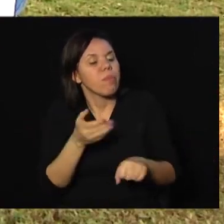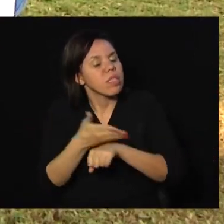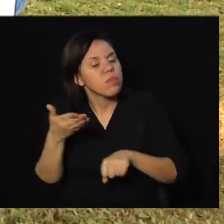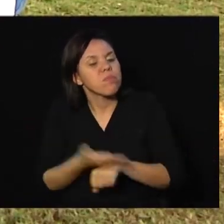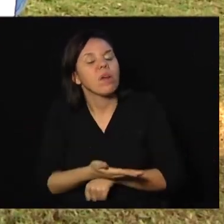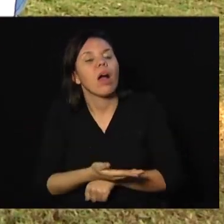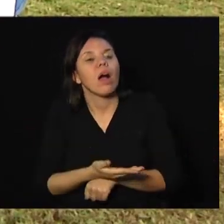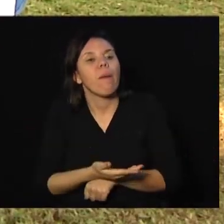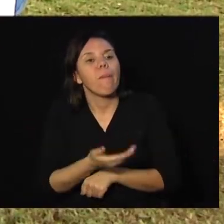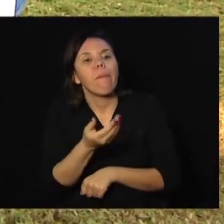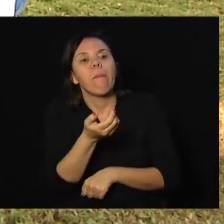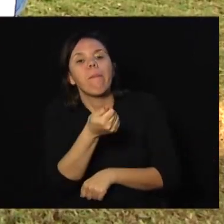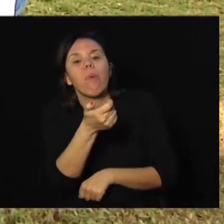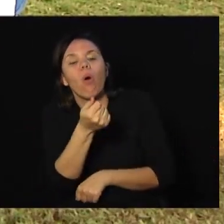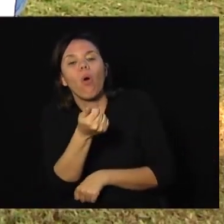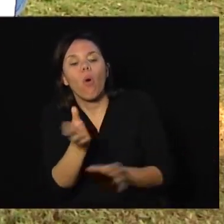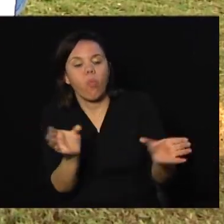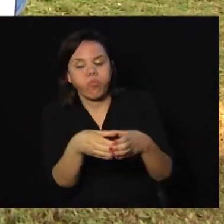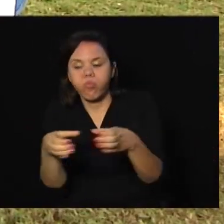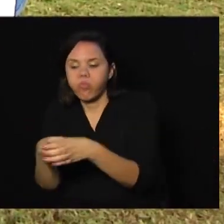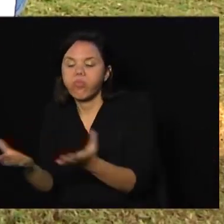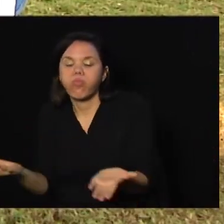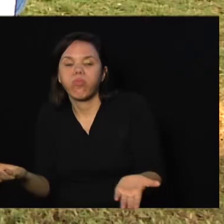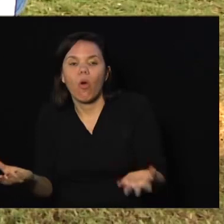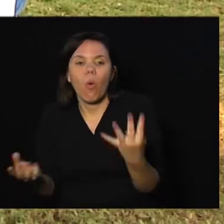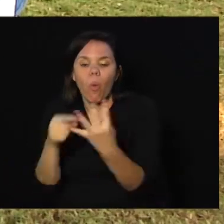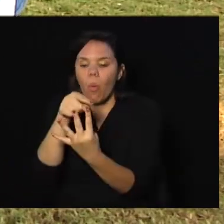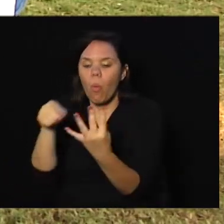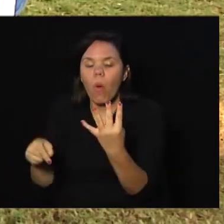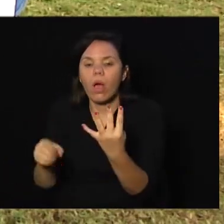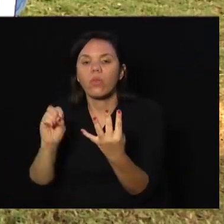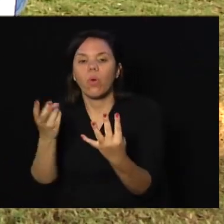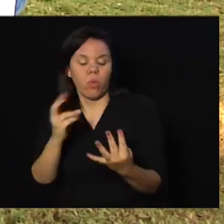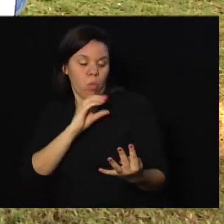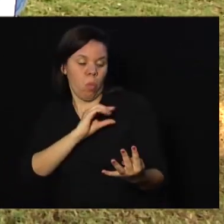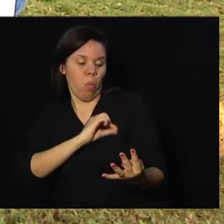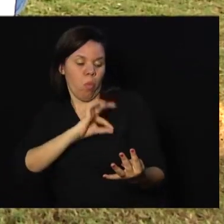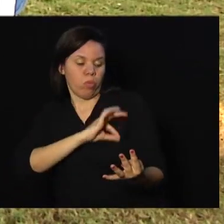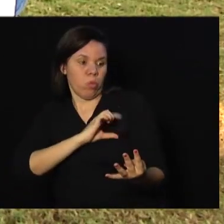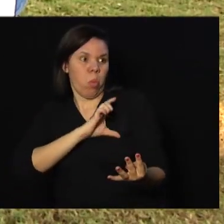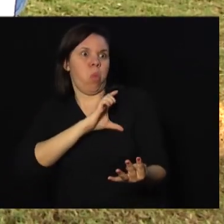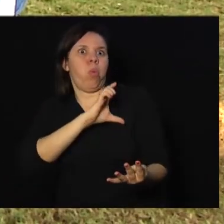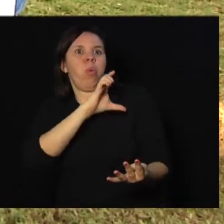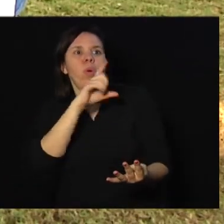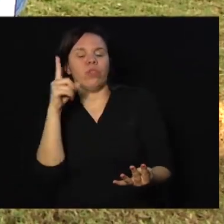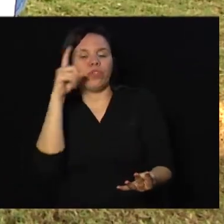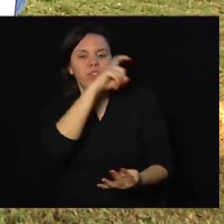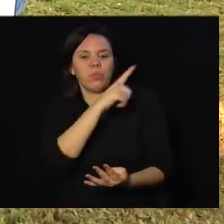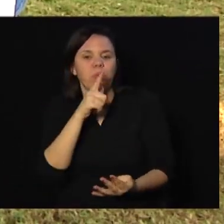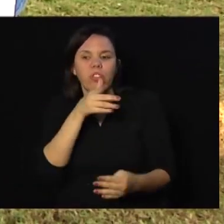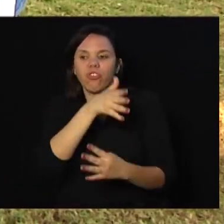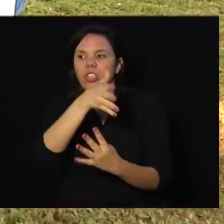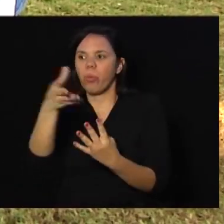Oscar Bernardi jogando hoje? Jogaria só em 4 clubes? Ou o salário seria tão grande que dificilmente... Não, eu acho que